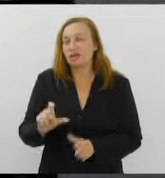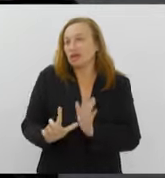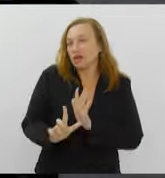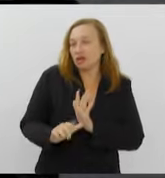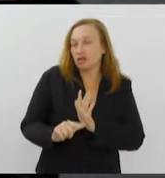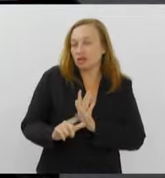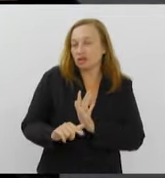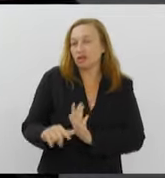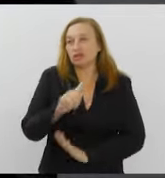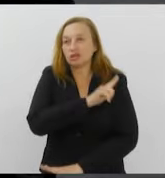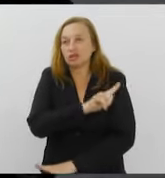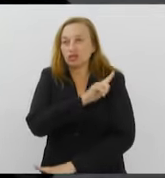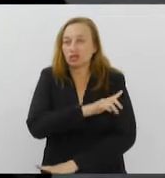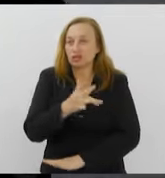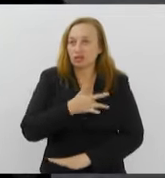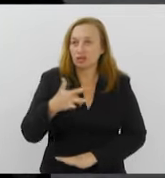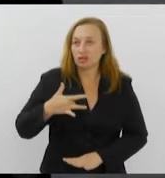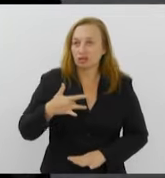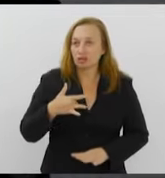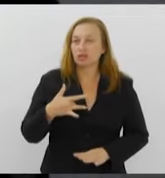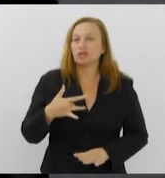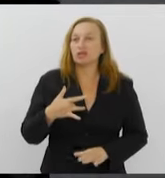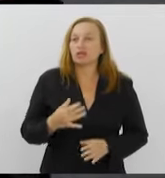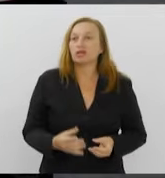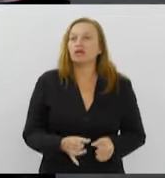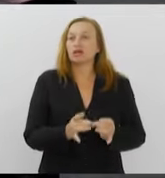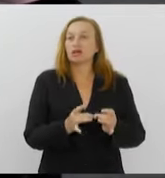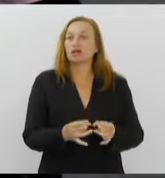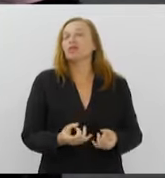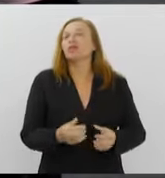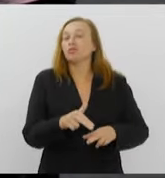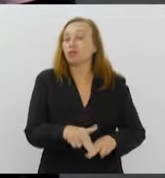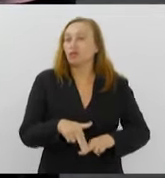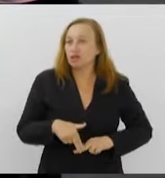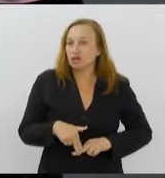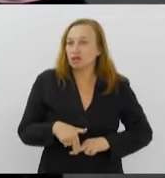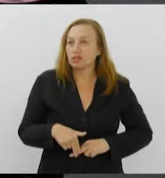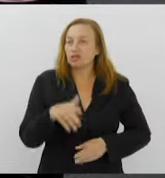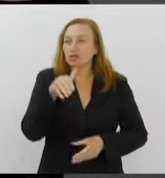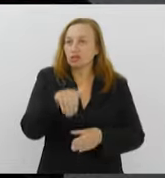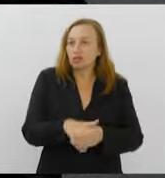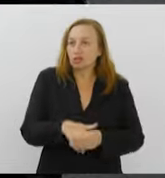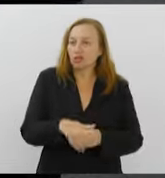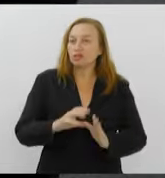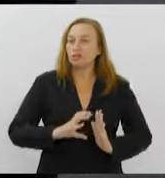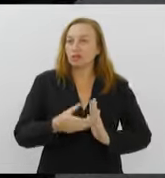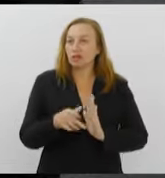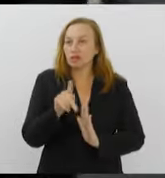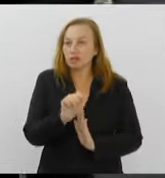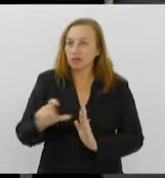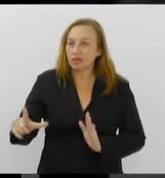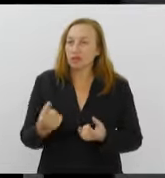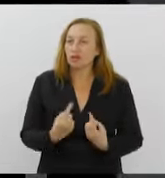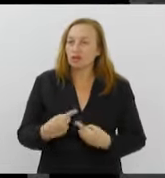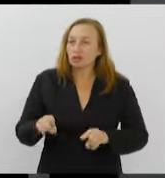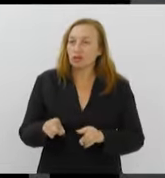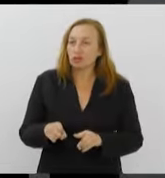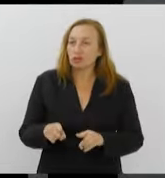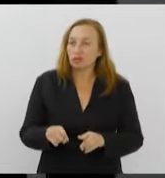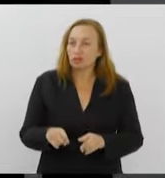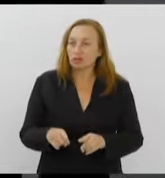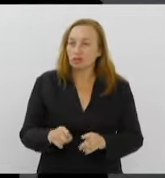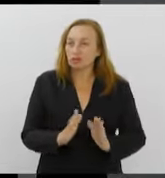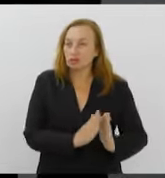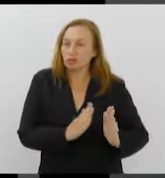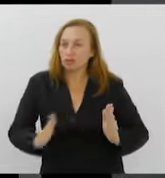atraso na gestão da saúde, são a privatização e a precarização. Por isso, o voto da bancada do PSOL é contra a prorrogação